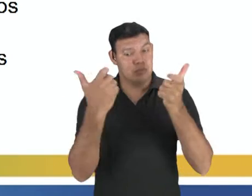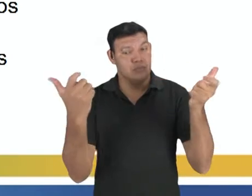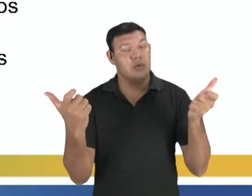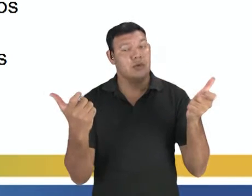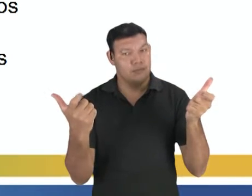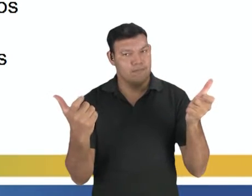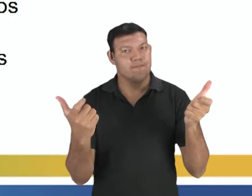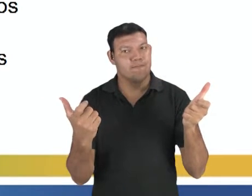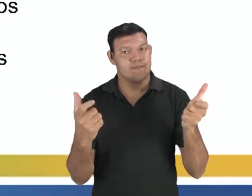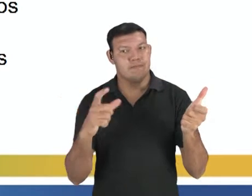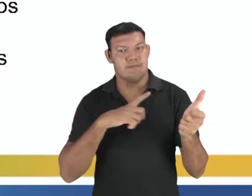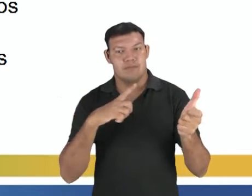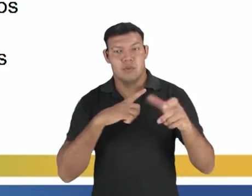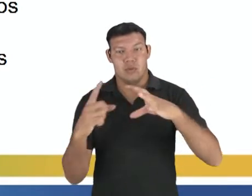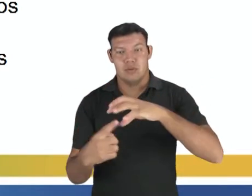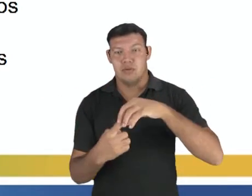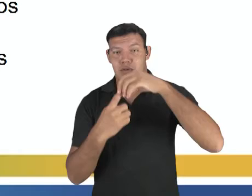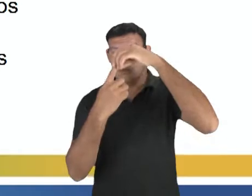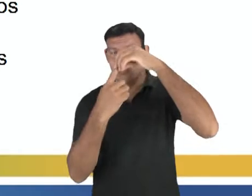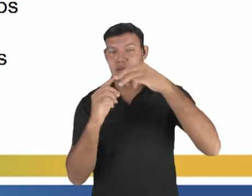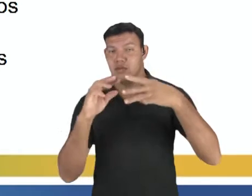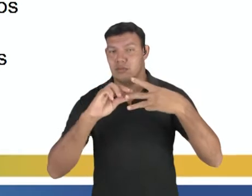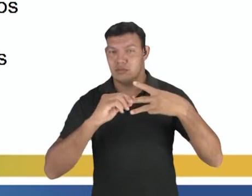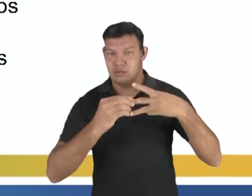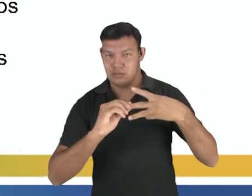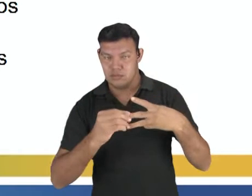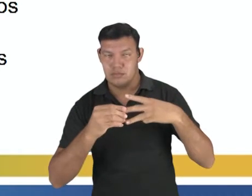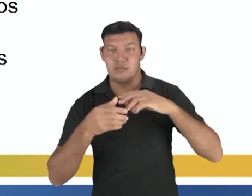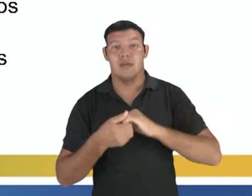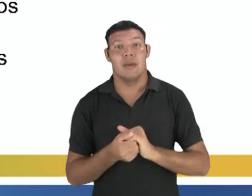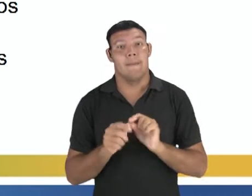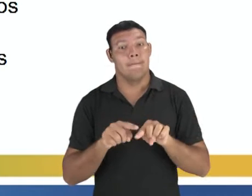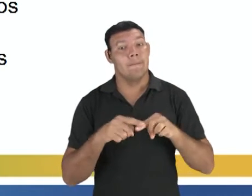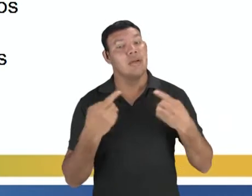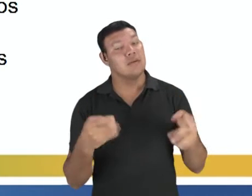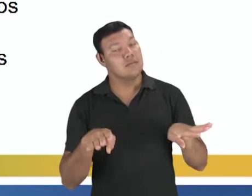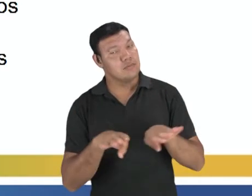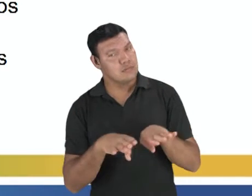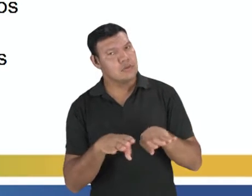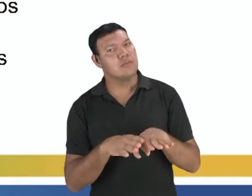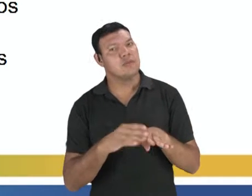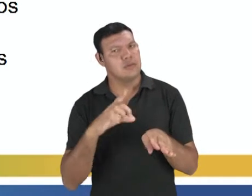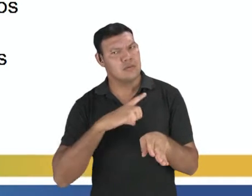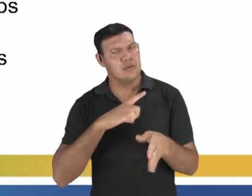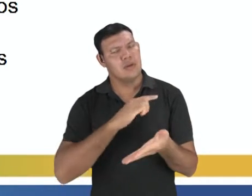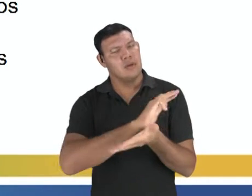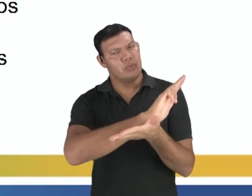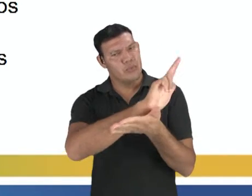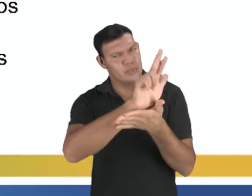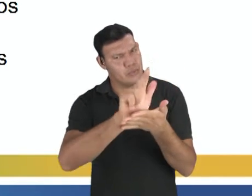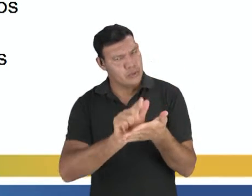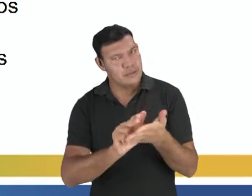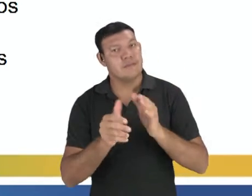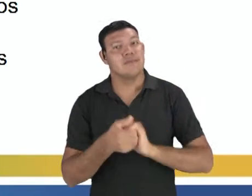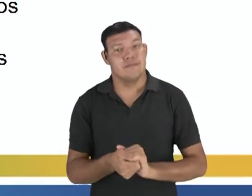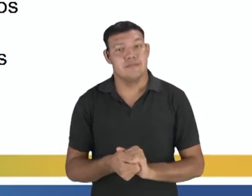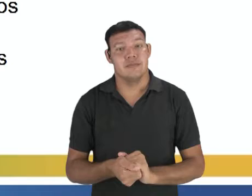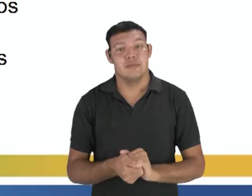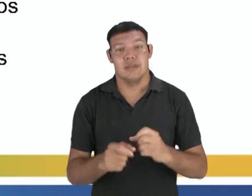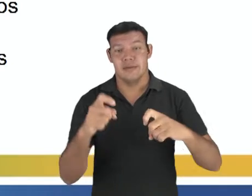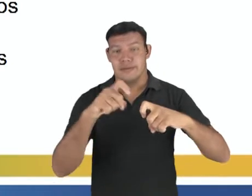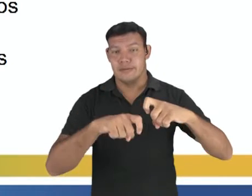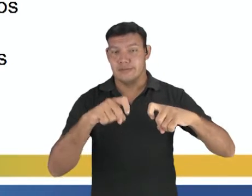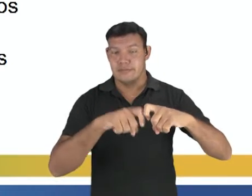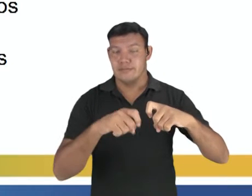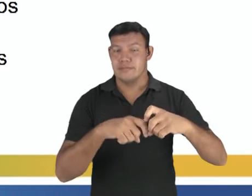algas são do tipo unicelular, constituída apenas de uma célula, mas podem ser pluricelulares. A reprodução pode